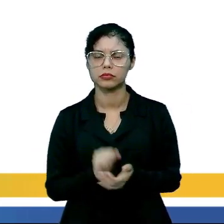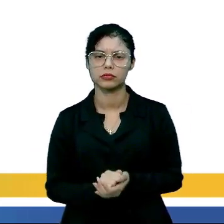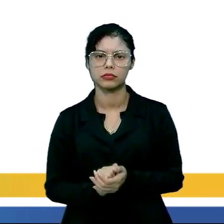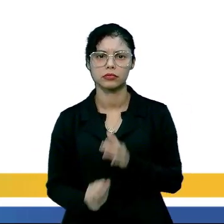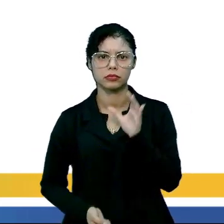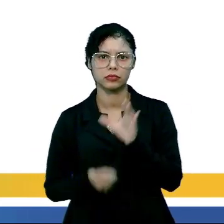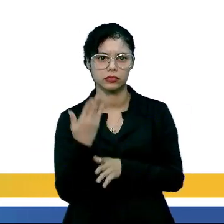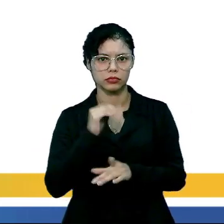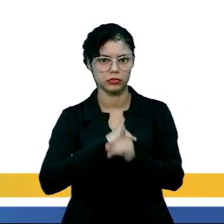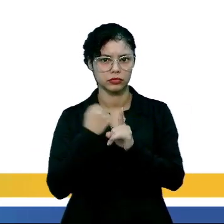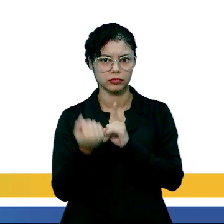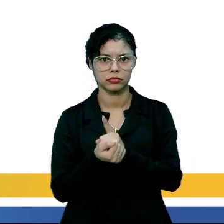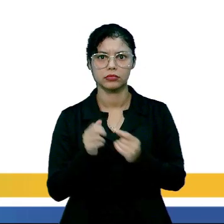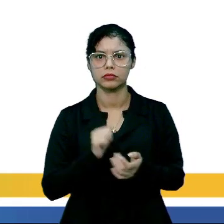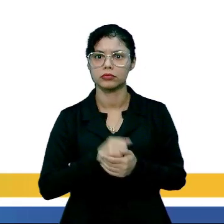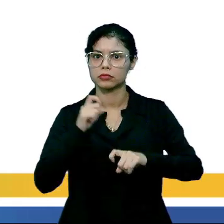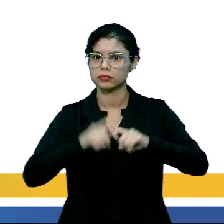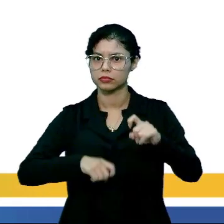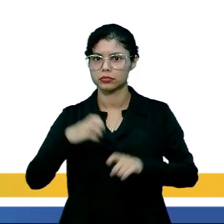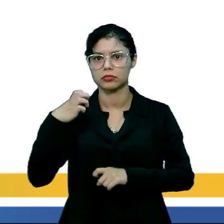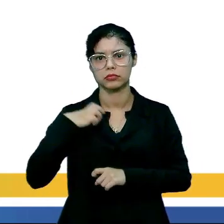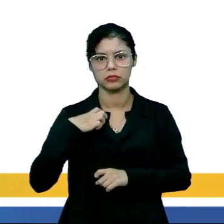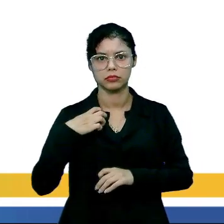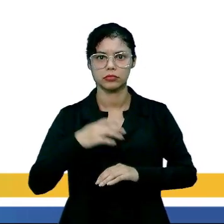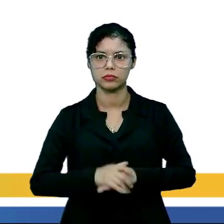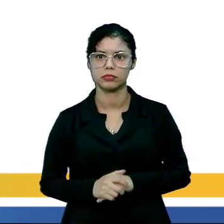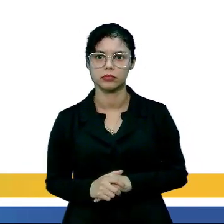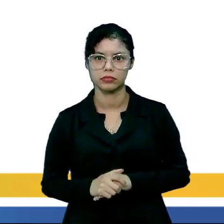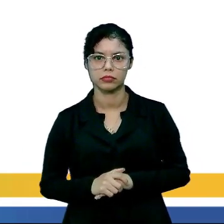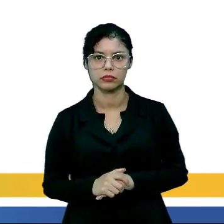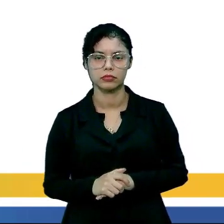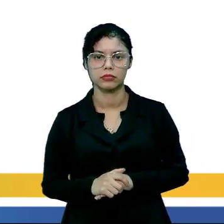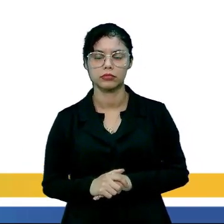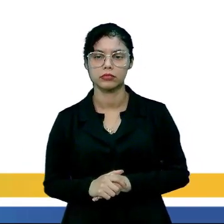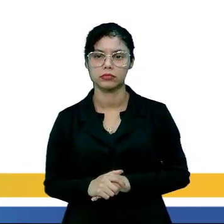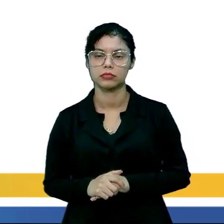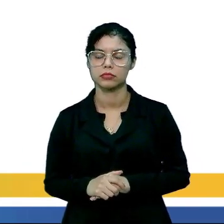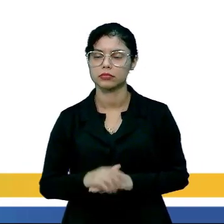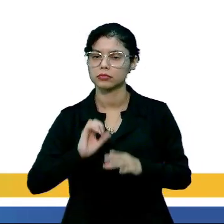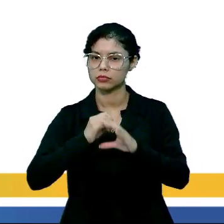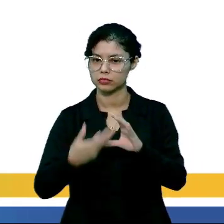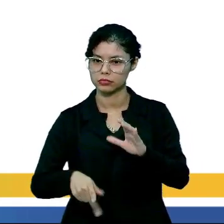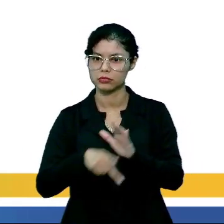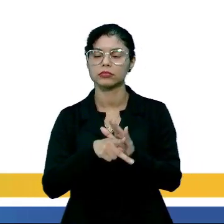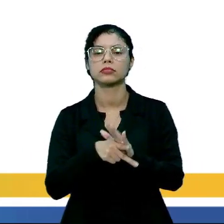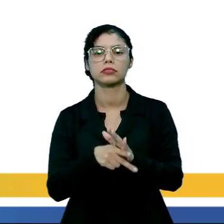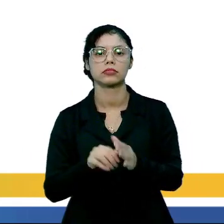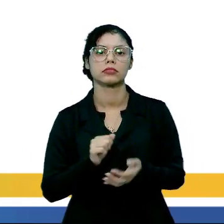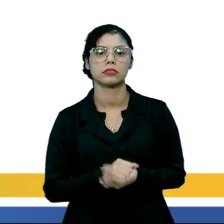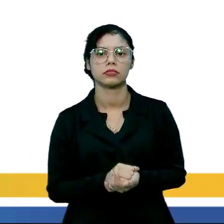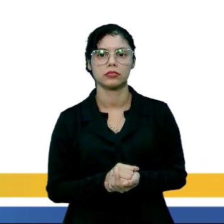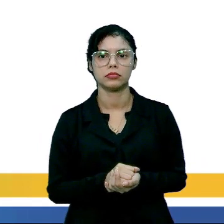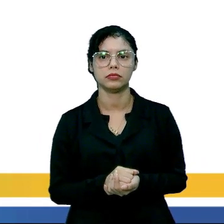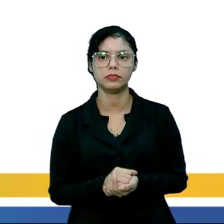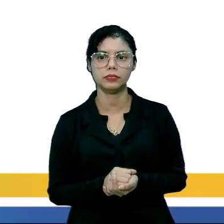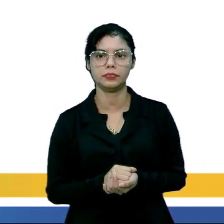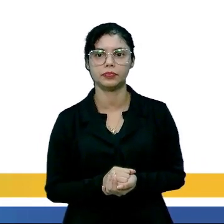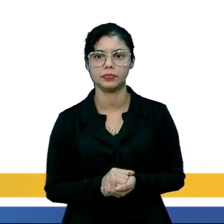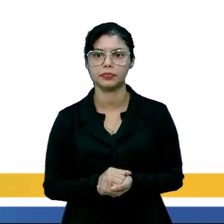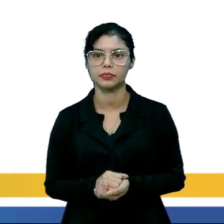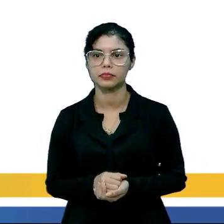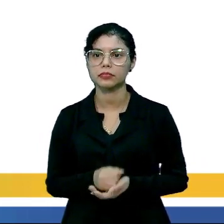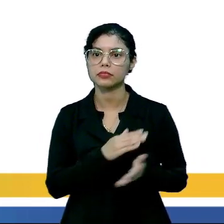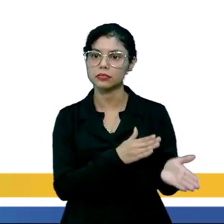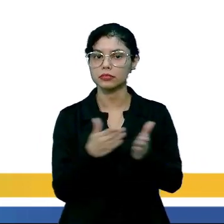por condicionantes de origem social, sexo e etnia. Isso aqui é uma das correntes aí, né, pessoal, que nós